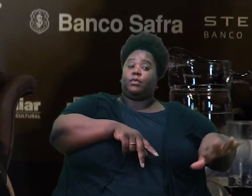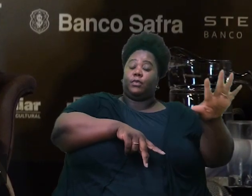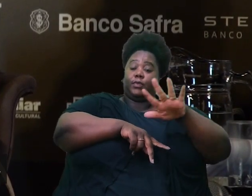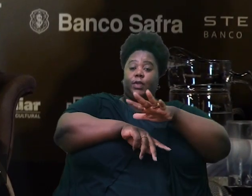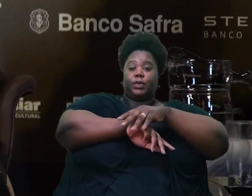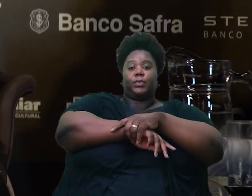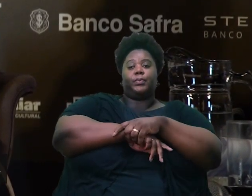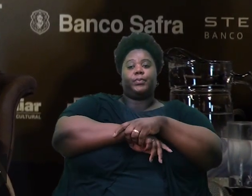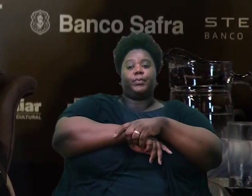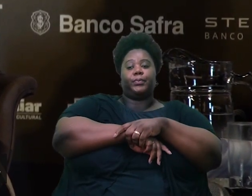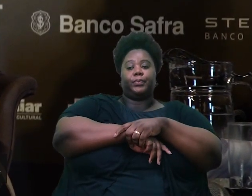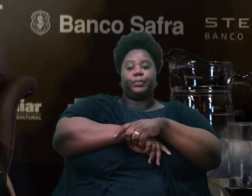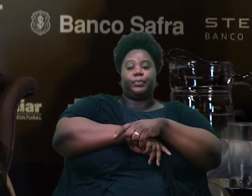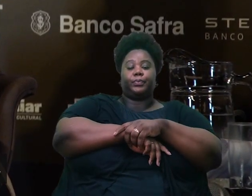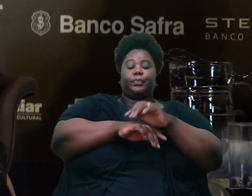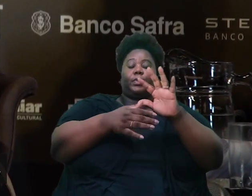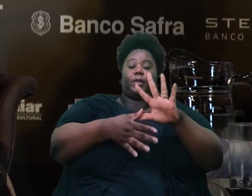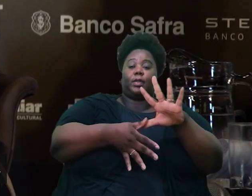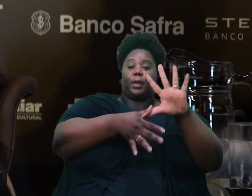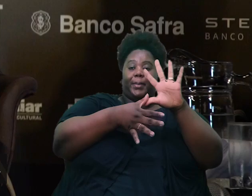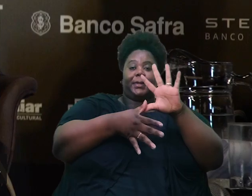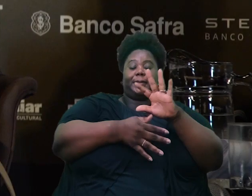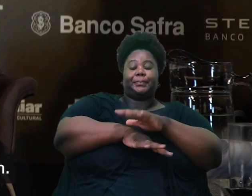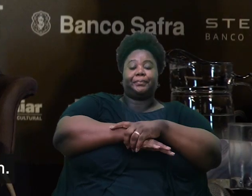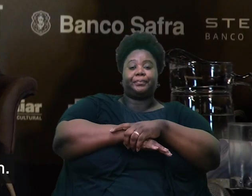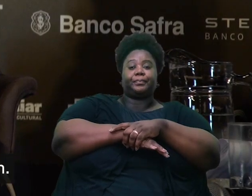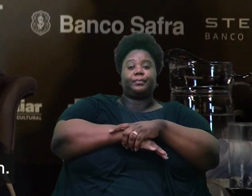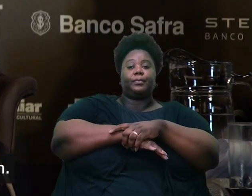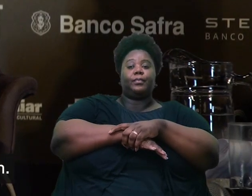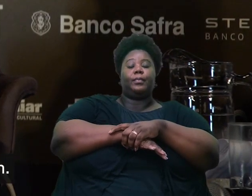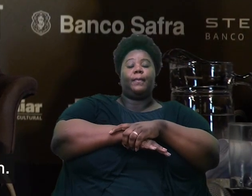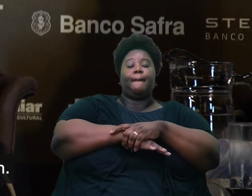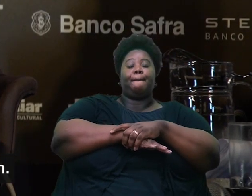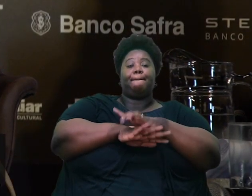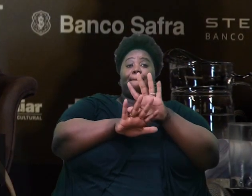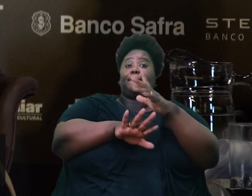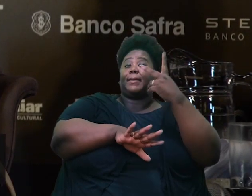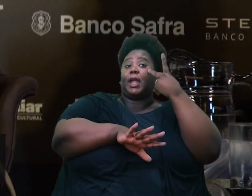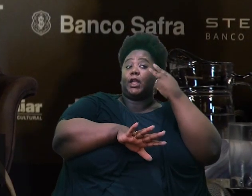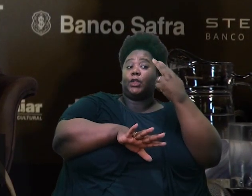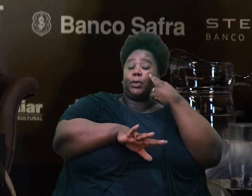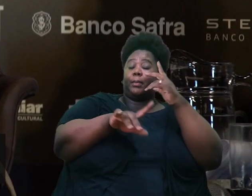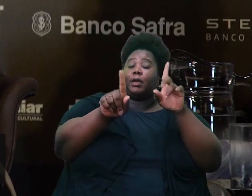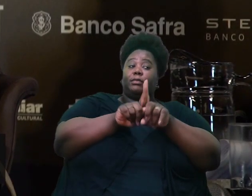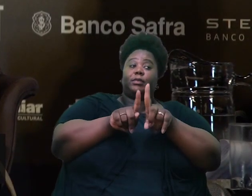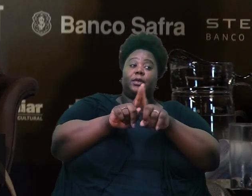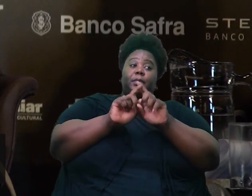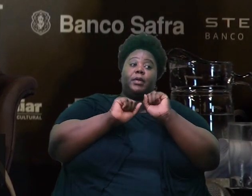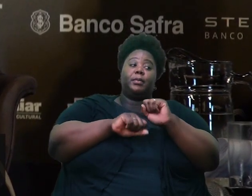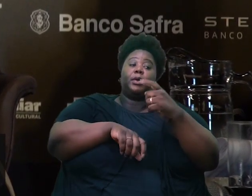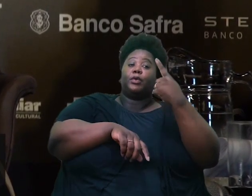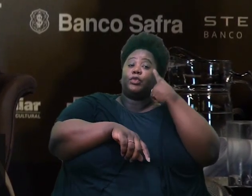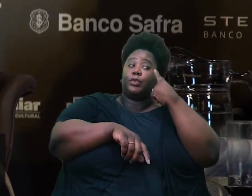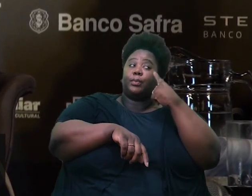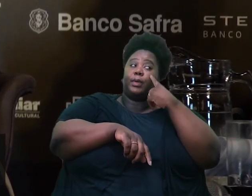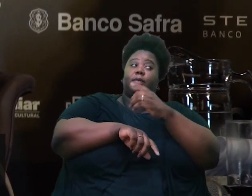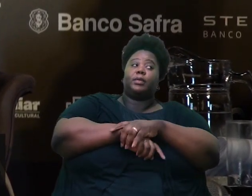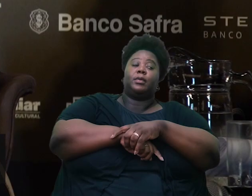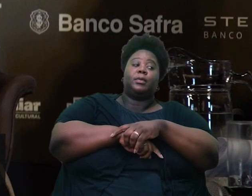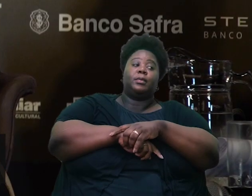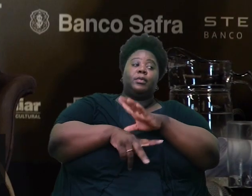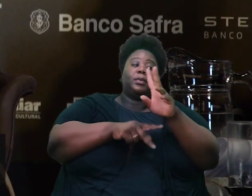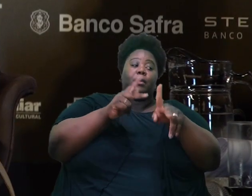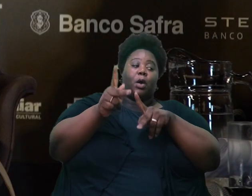reimplantada nas Américas. Mas que é muito comum também, ela pode ser pensada também no âmbito dos povos